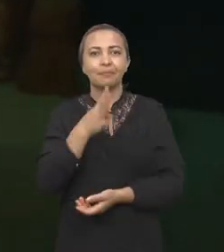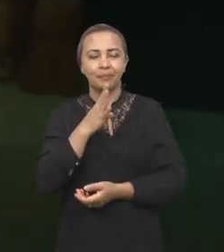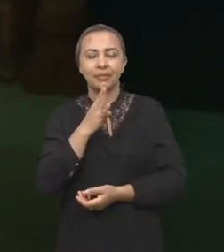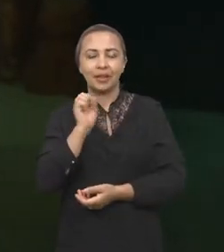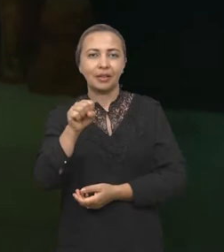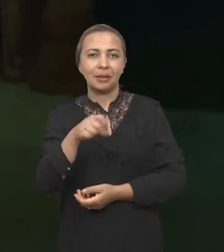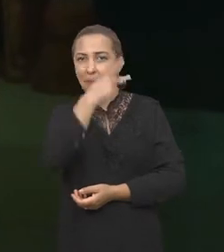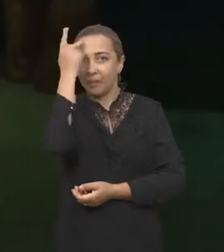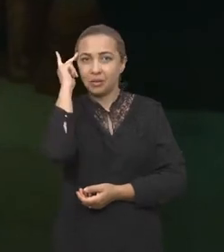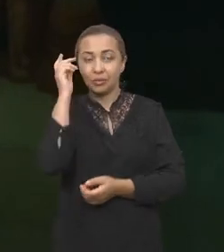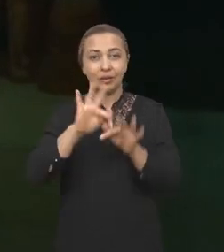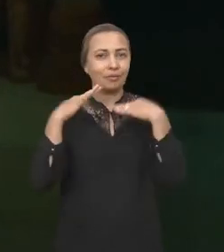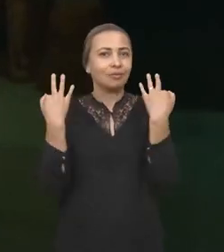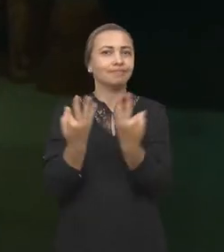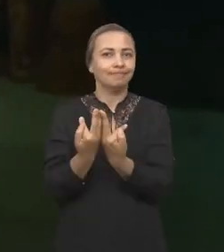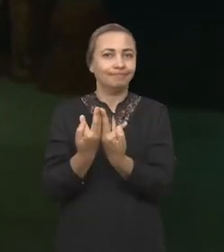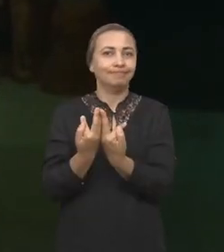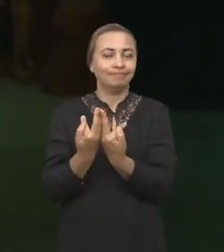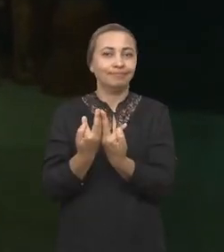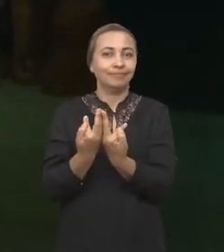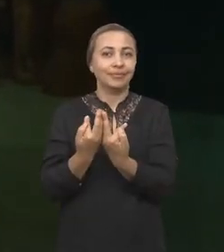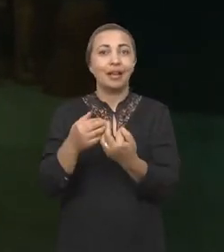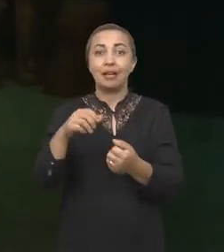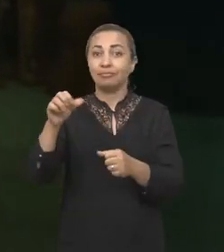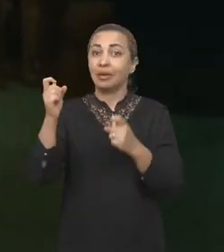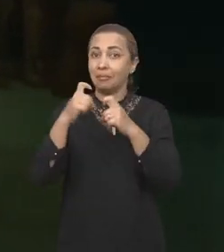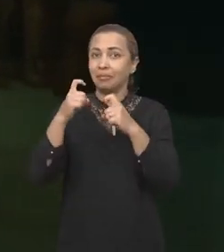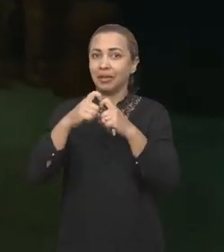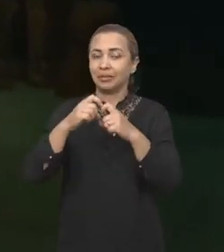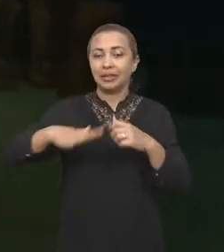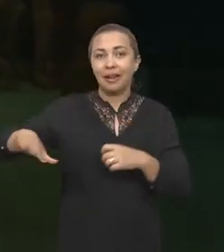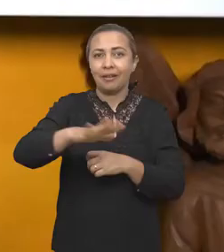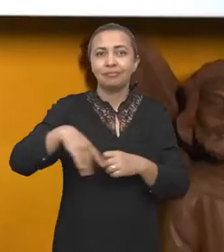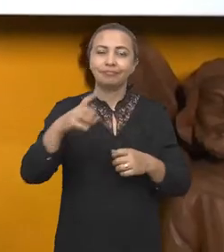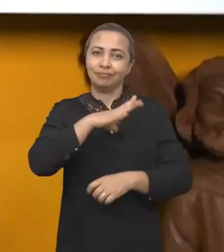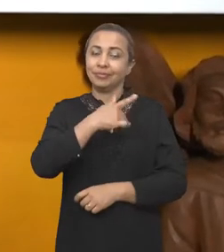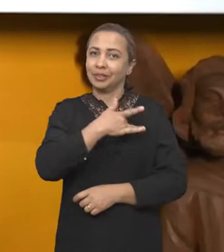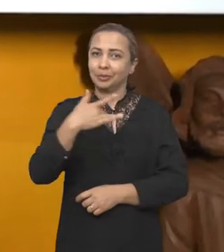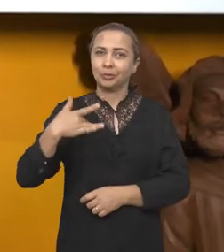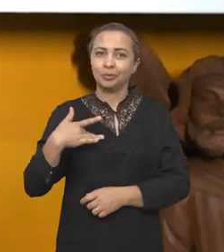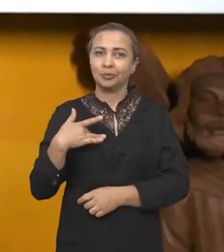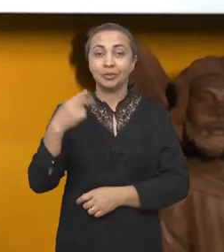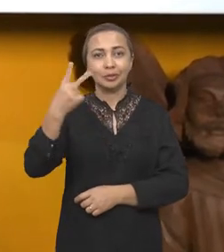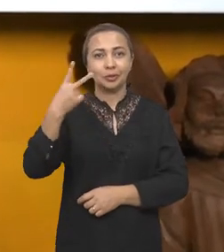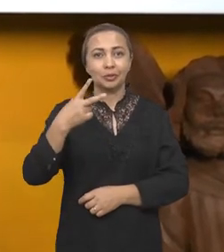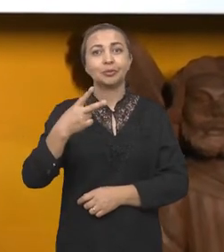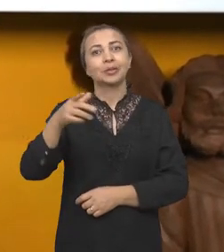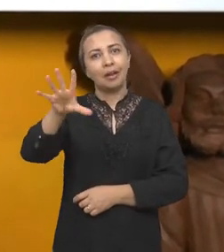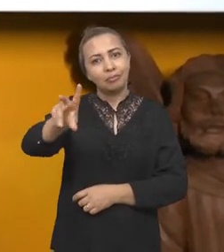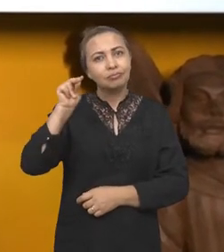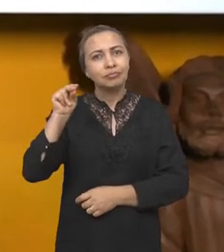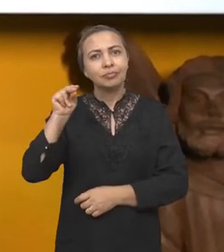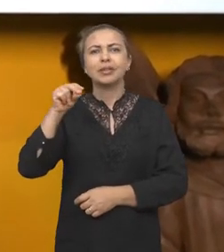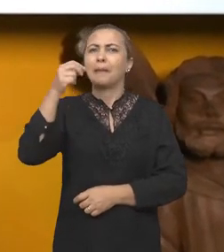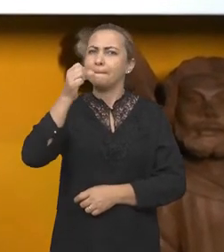Conheço pessoas da minha família, médicos, que é a área da saúde. E a segunda vez foi bem pior